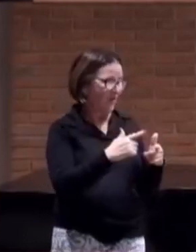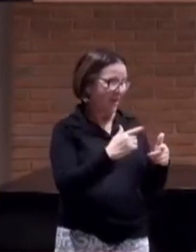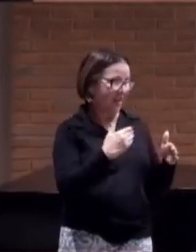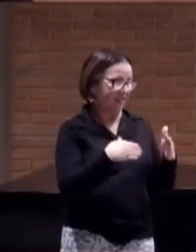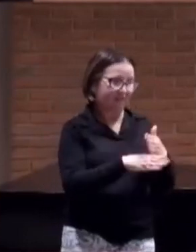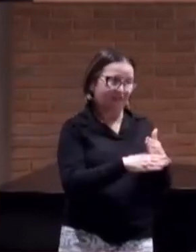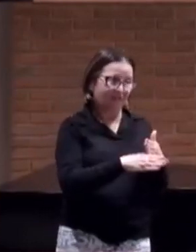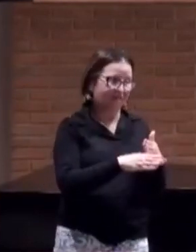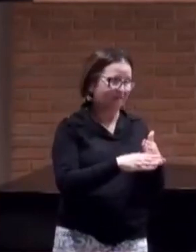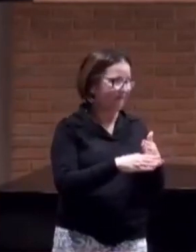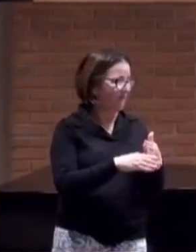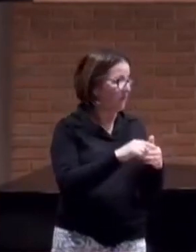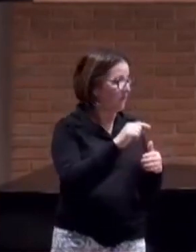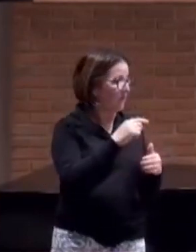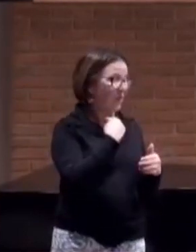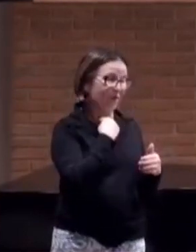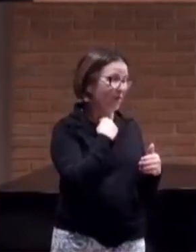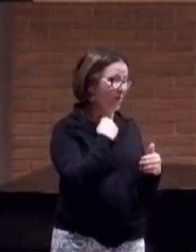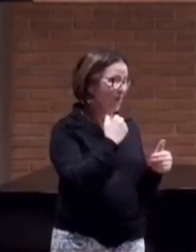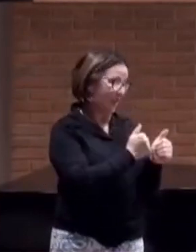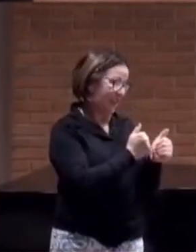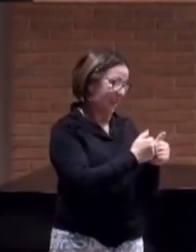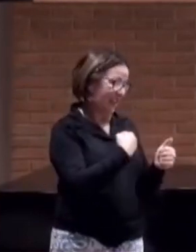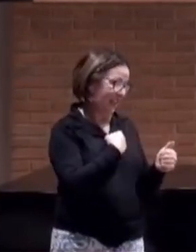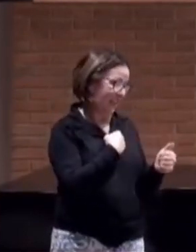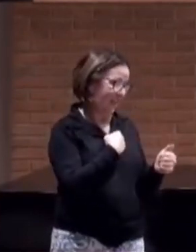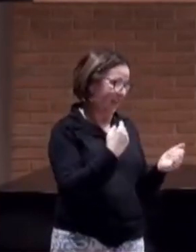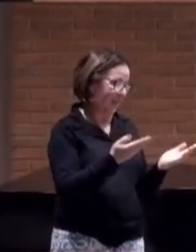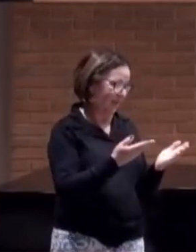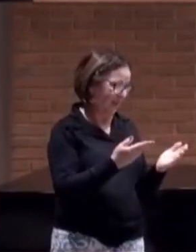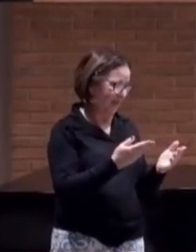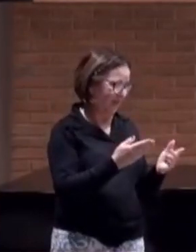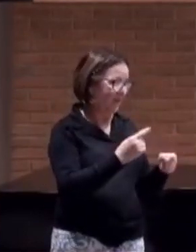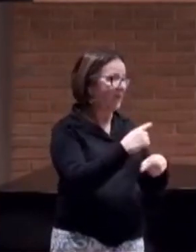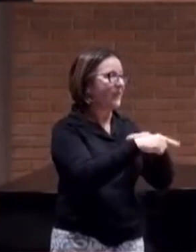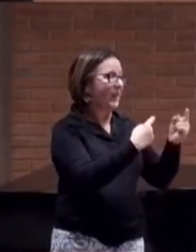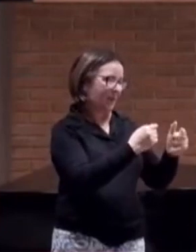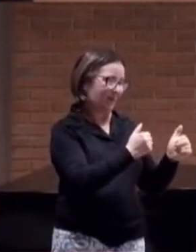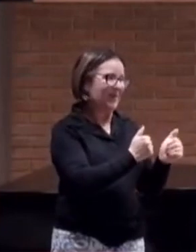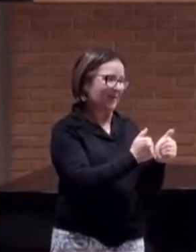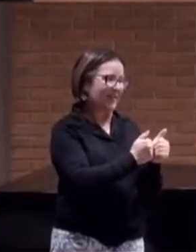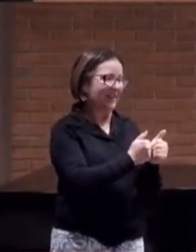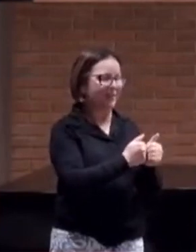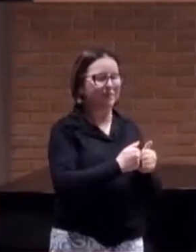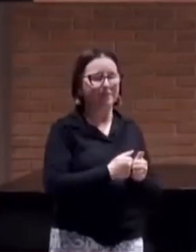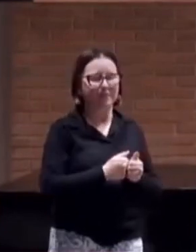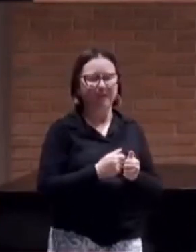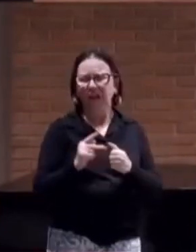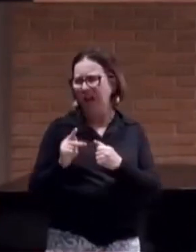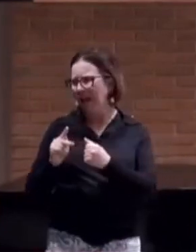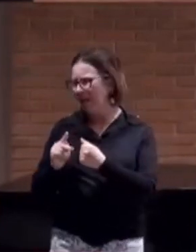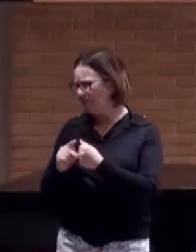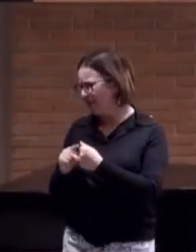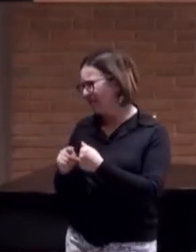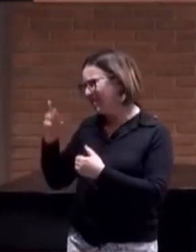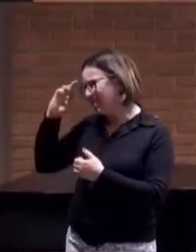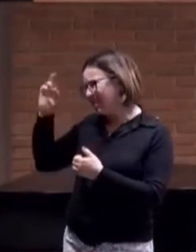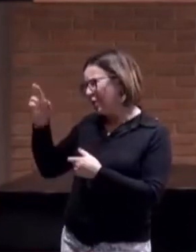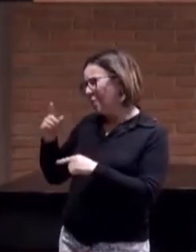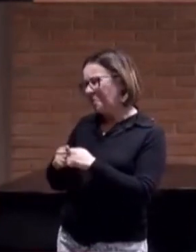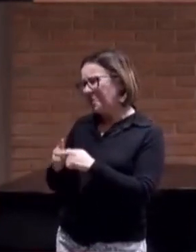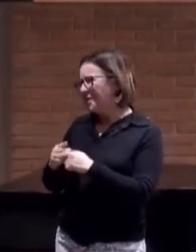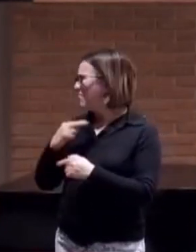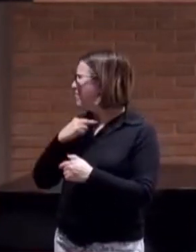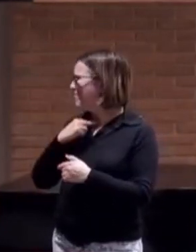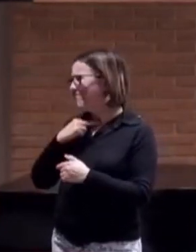me seguir agora. Mais tarde, porém, me seguirás. Replicou Pedro: Senhor, por que não